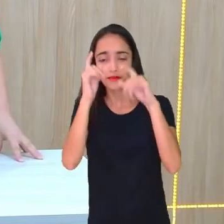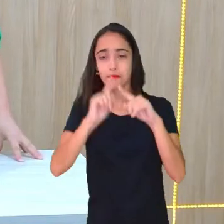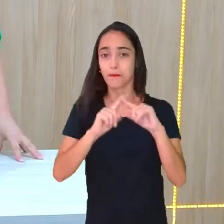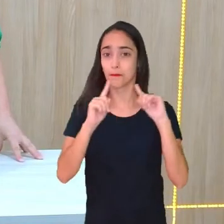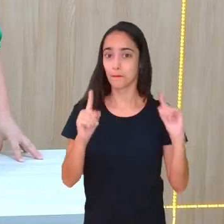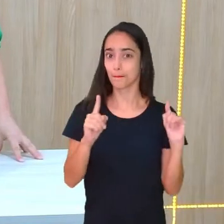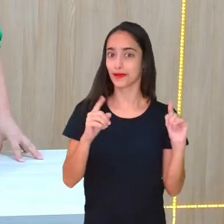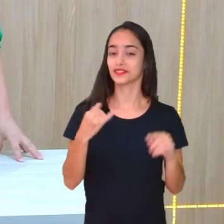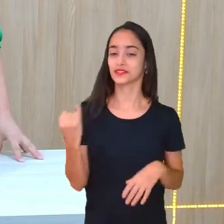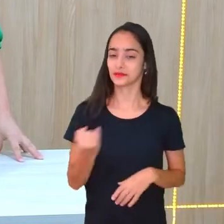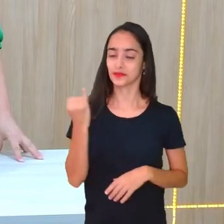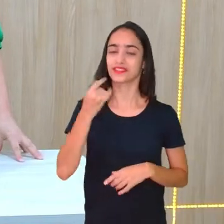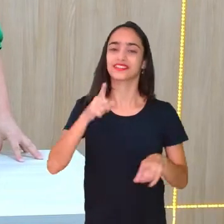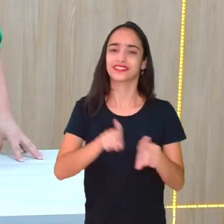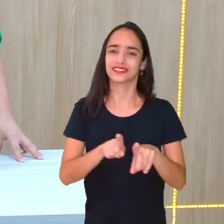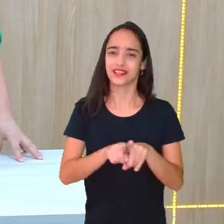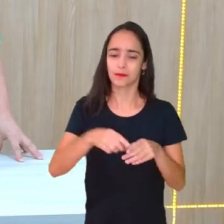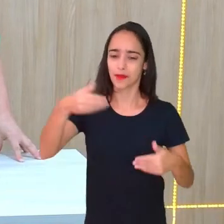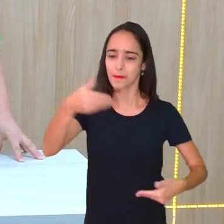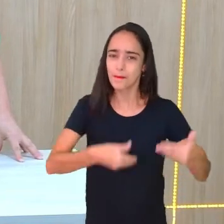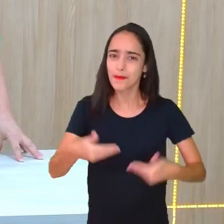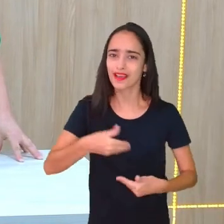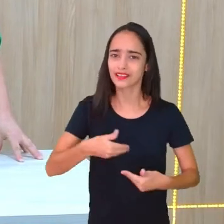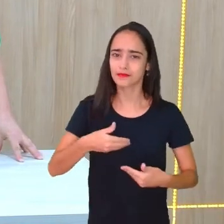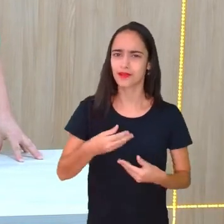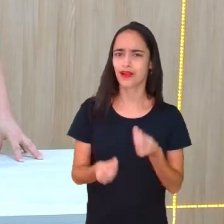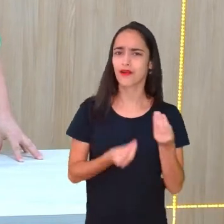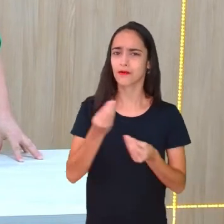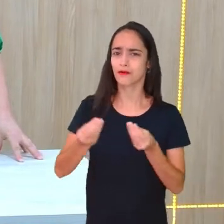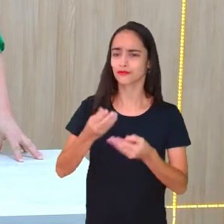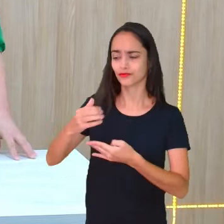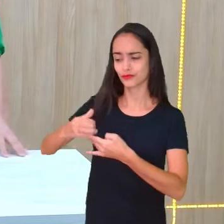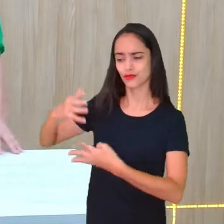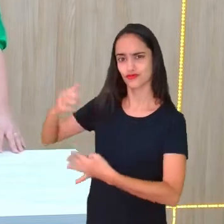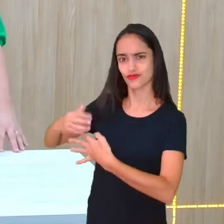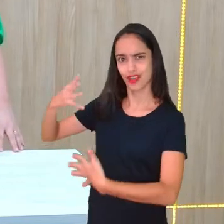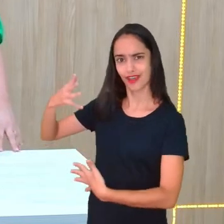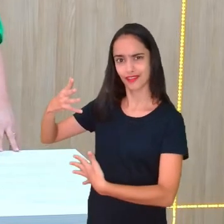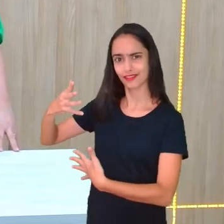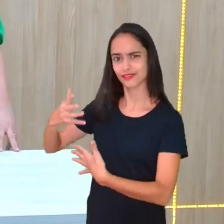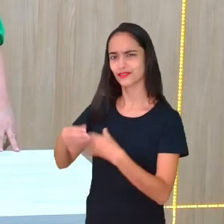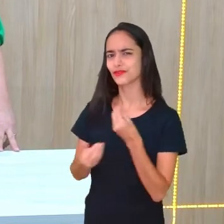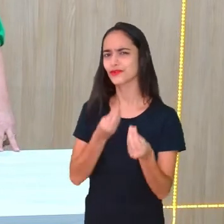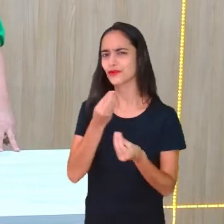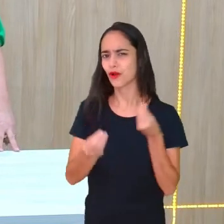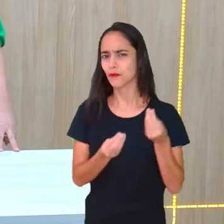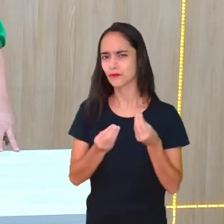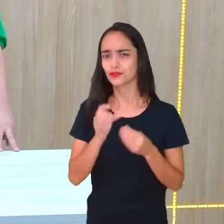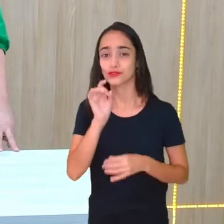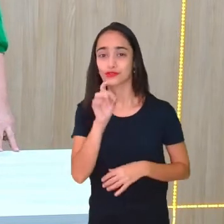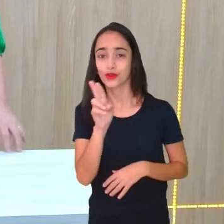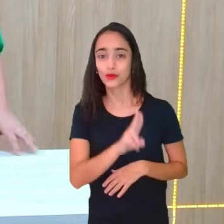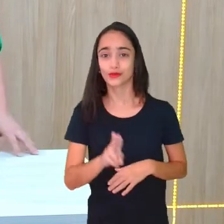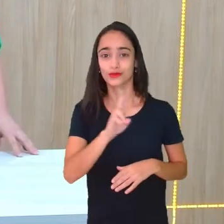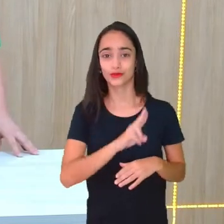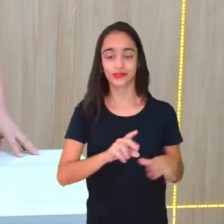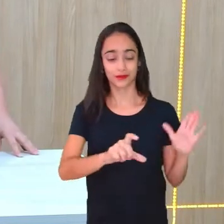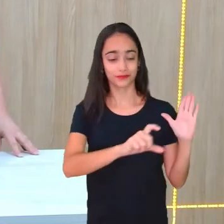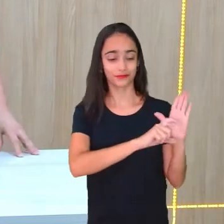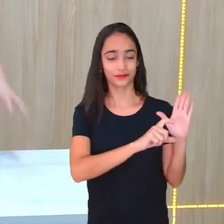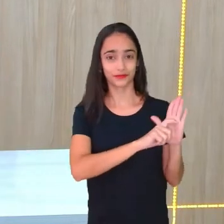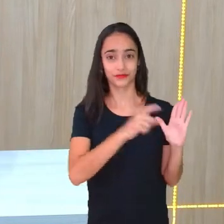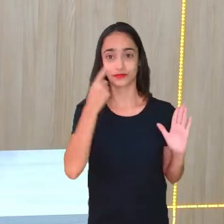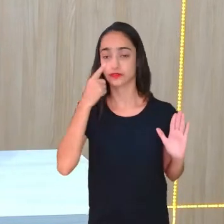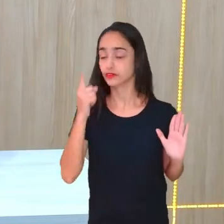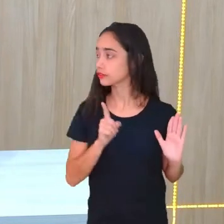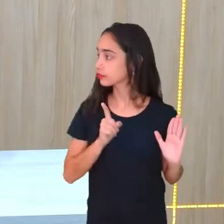Ora, mas como é que eu acesso o chat? Você acessa o chat com o aplicativo que os meninos já colocaram aqui, o QR Code. Certo?